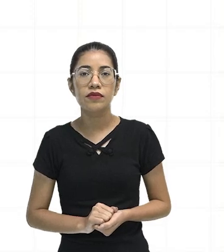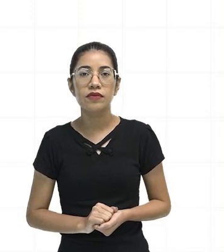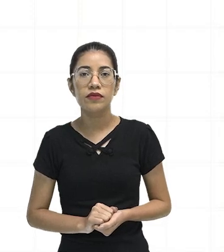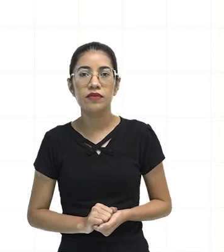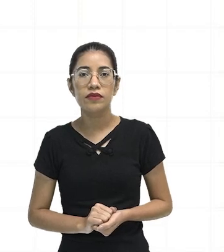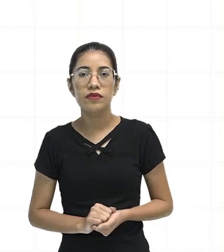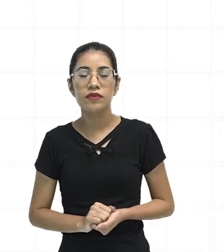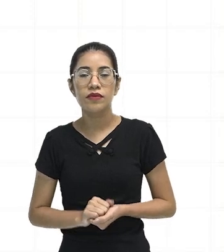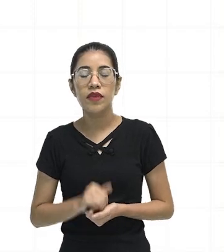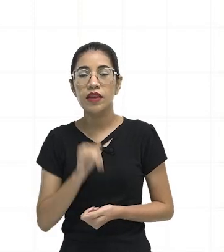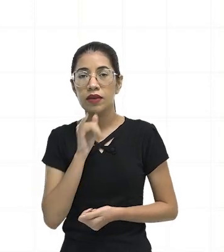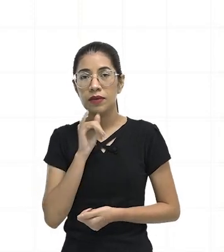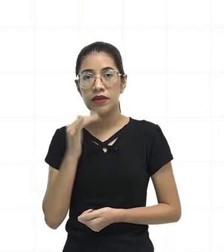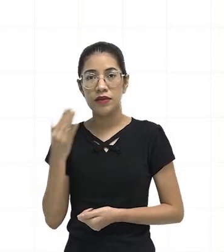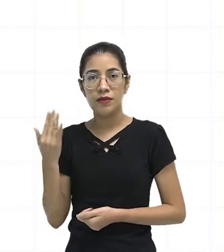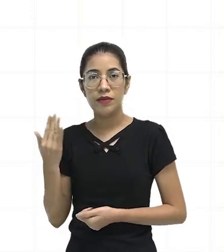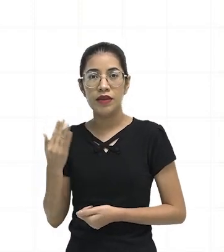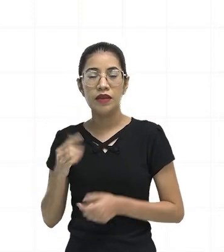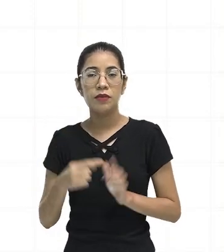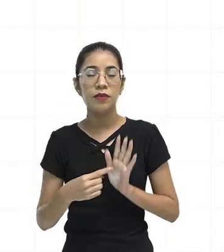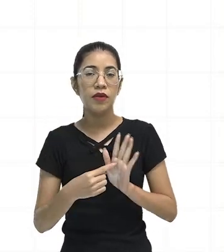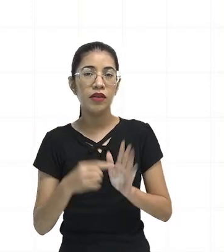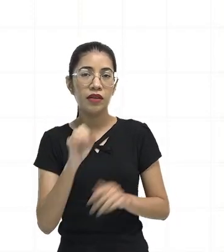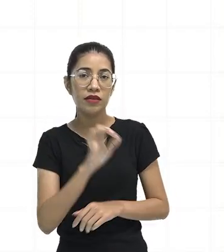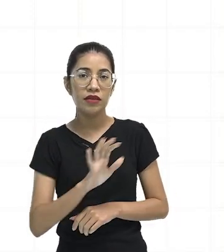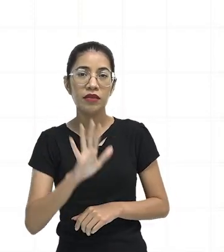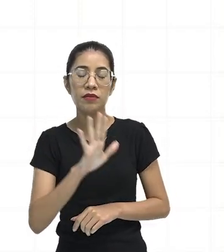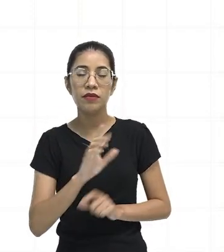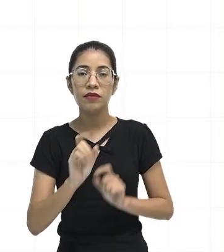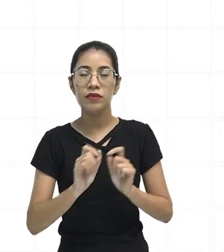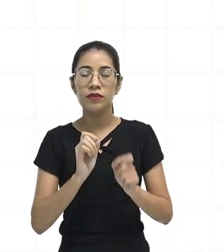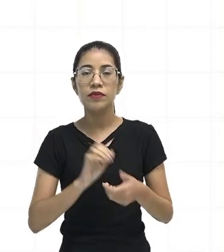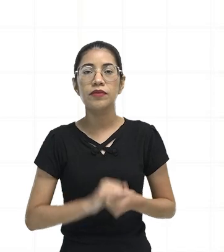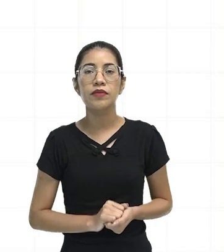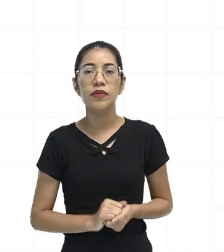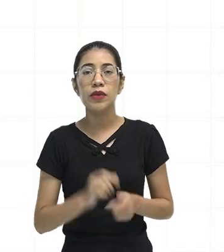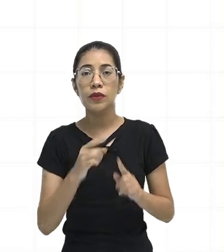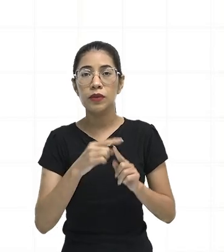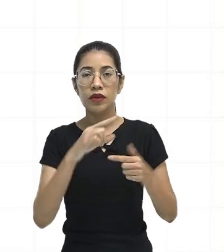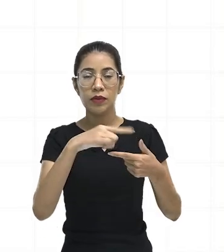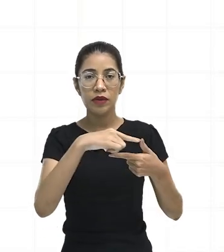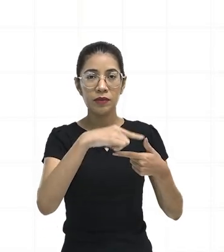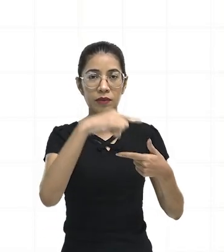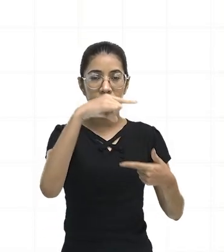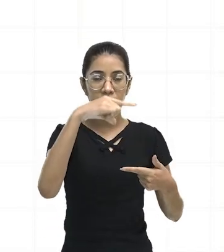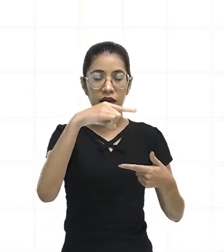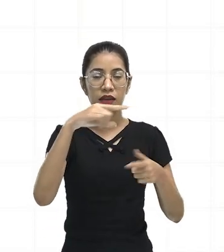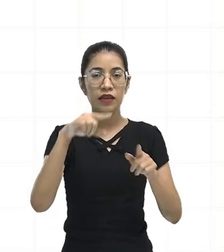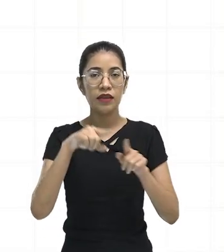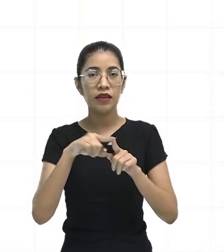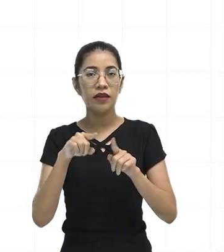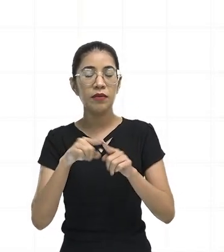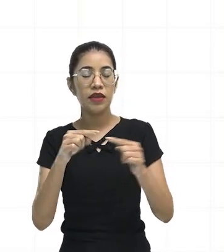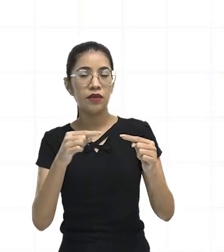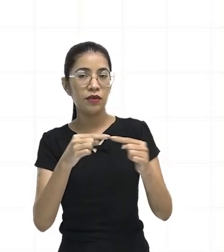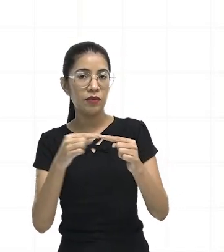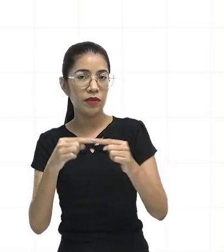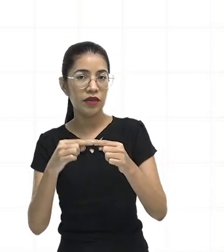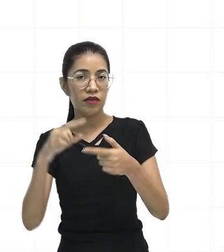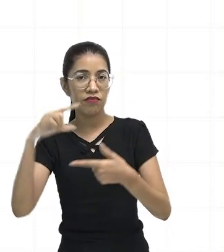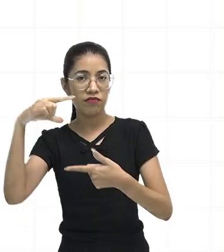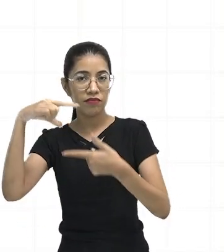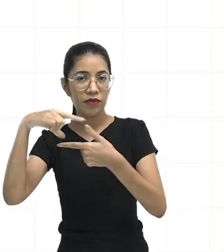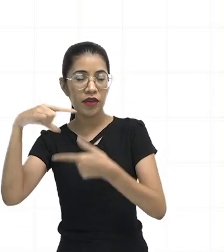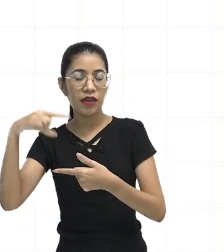só, eu tenho separado aqui, certo? Essas grandezas diretas e inversas, elas dependem de